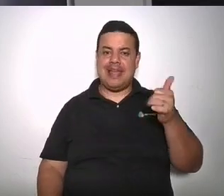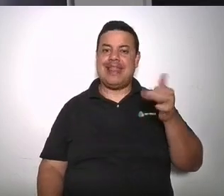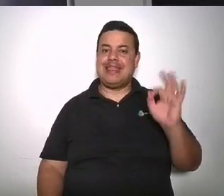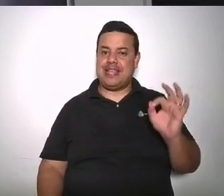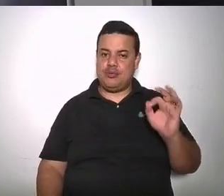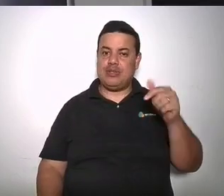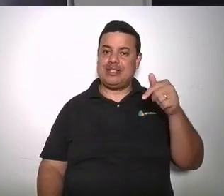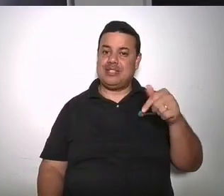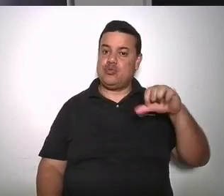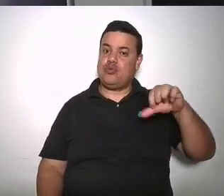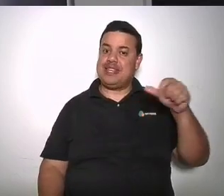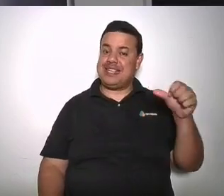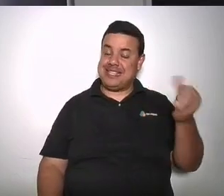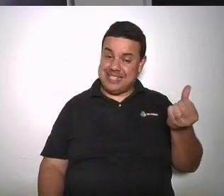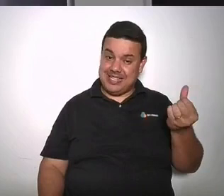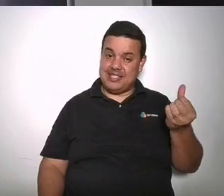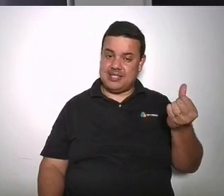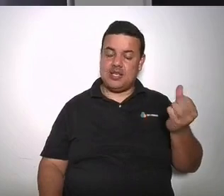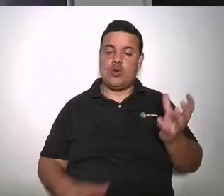10.796.209, vai ser de